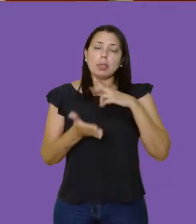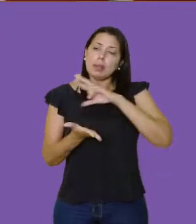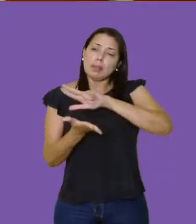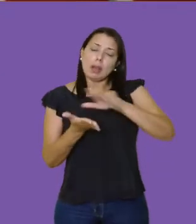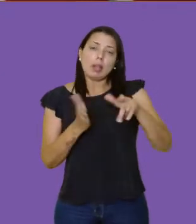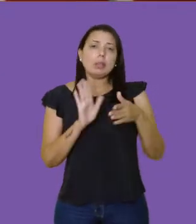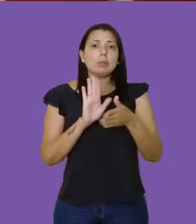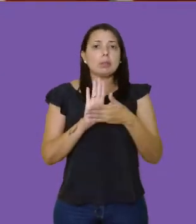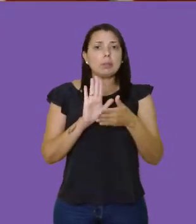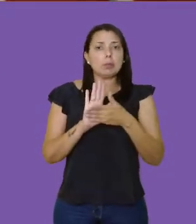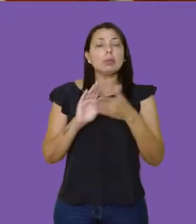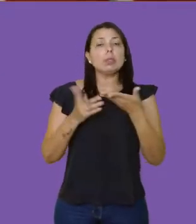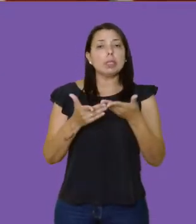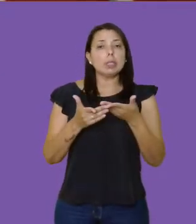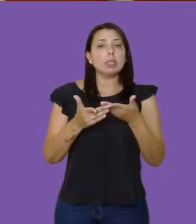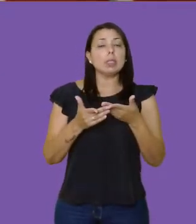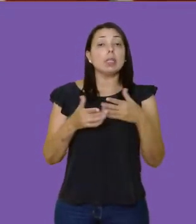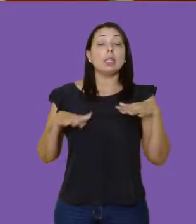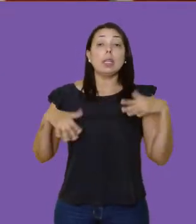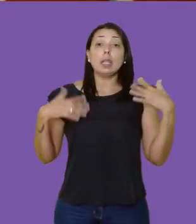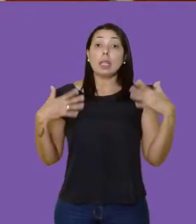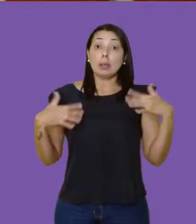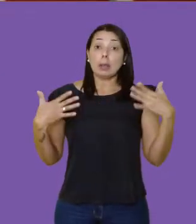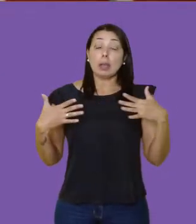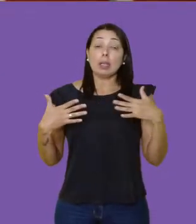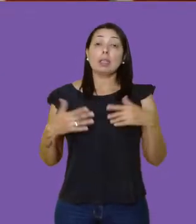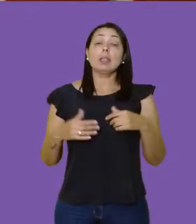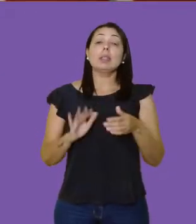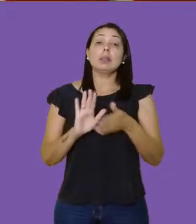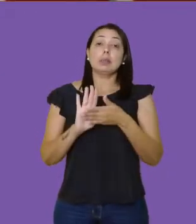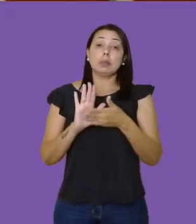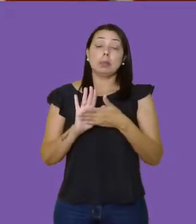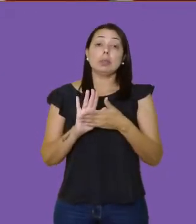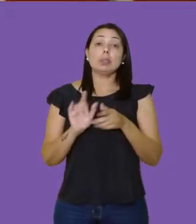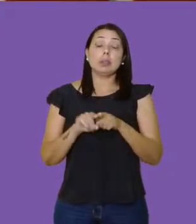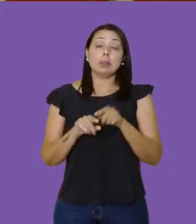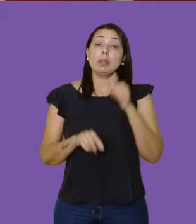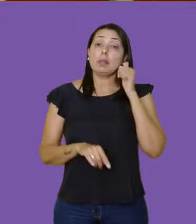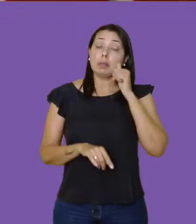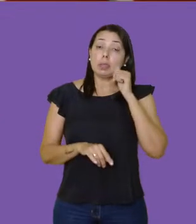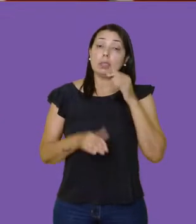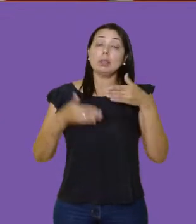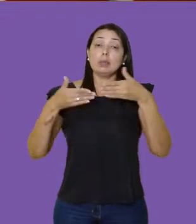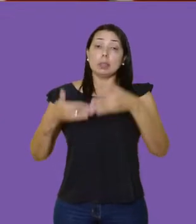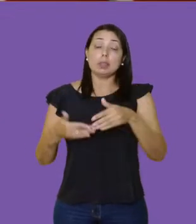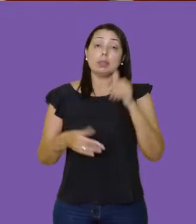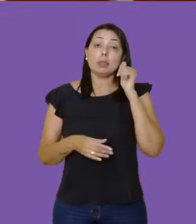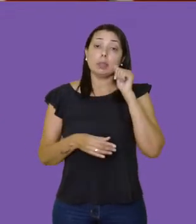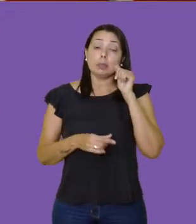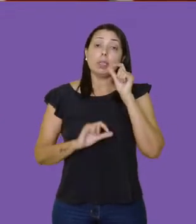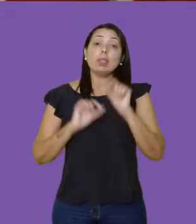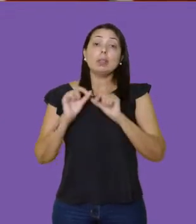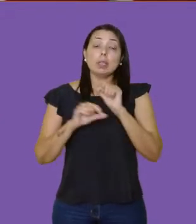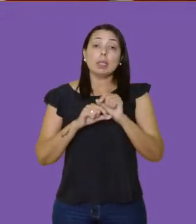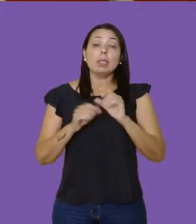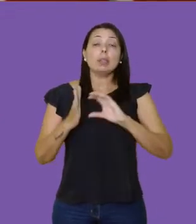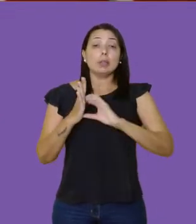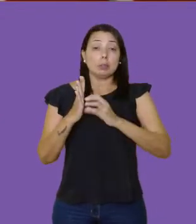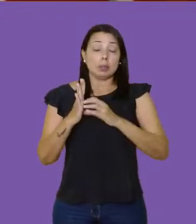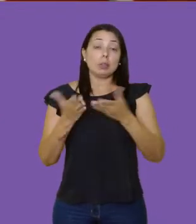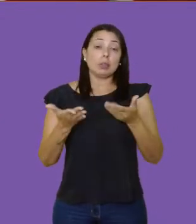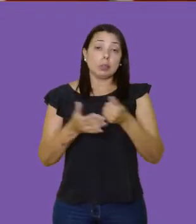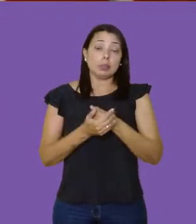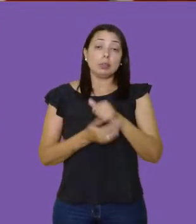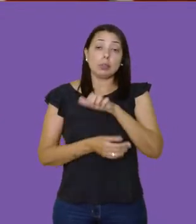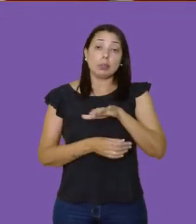propostas concomitantes que impactam nas campanhas femininas e na participação das mulheres nos partidos, dentro das